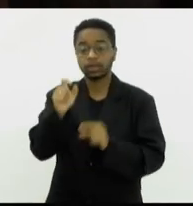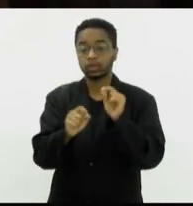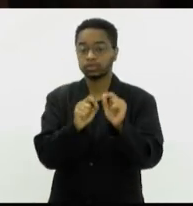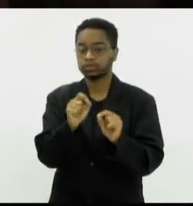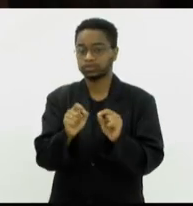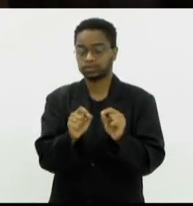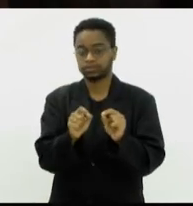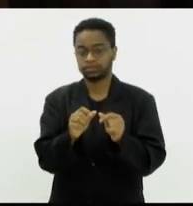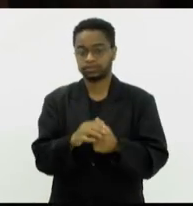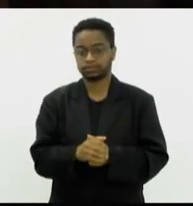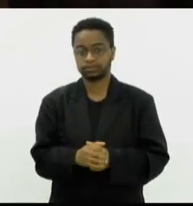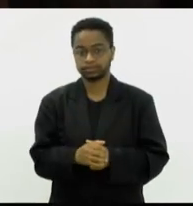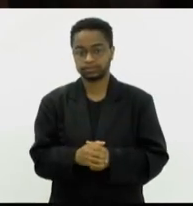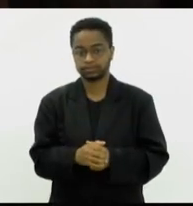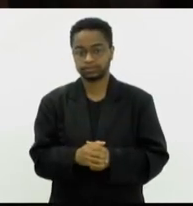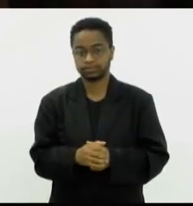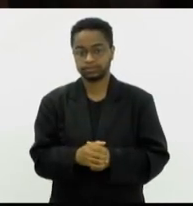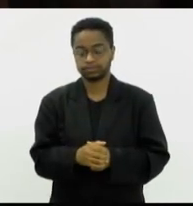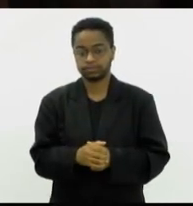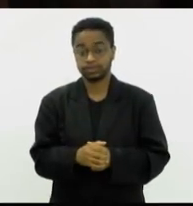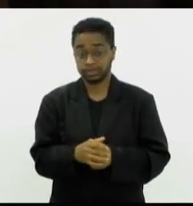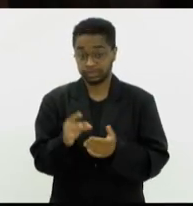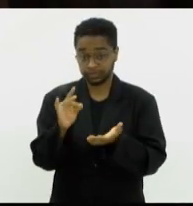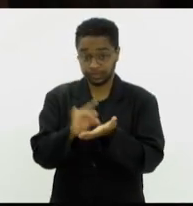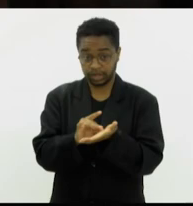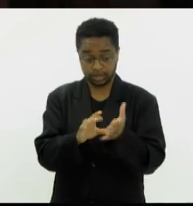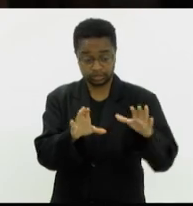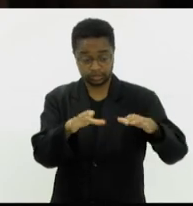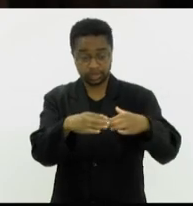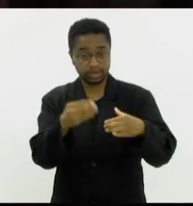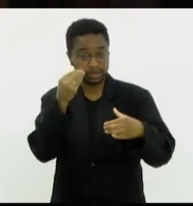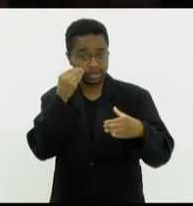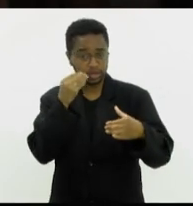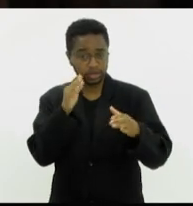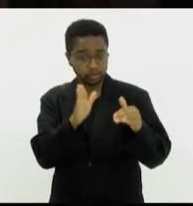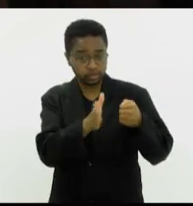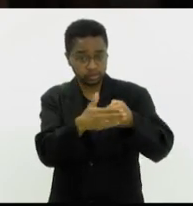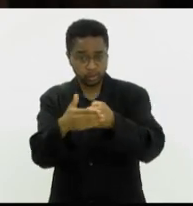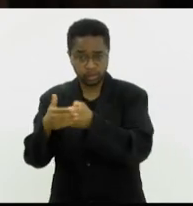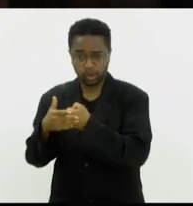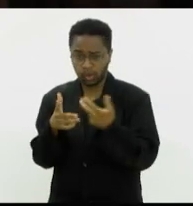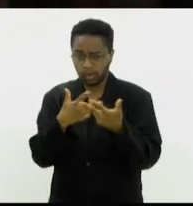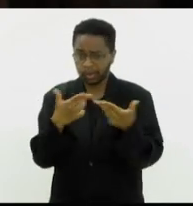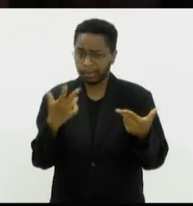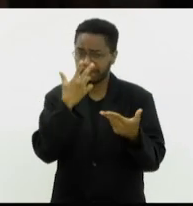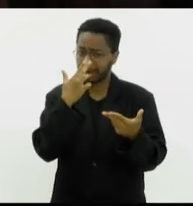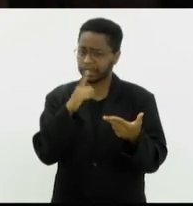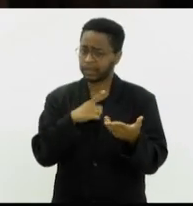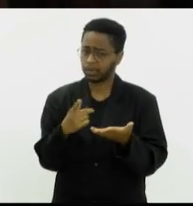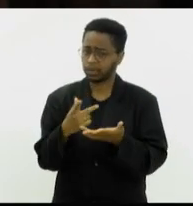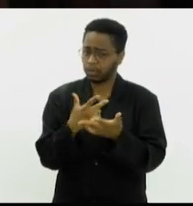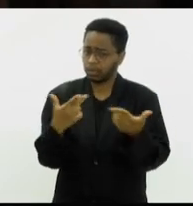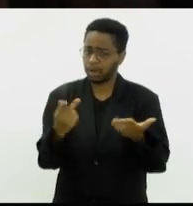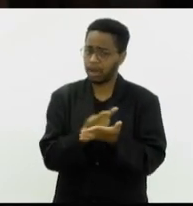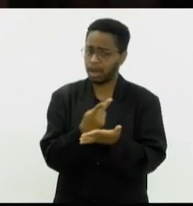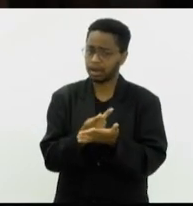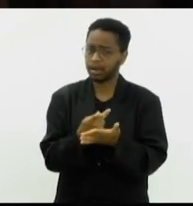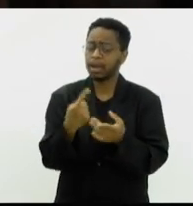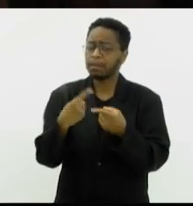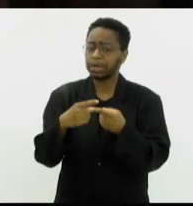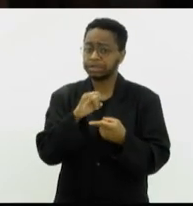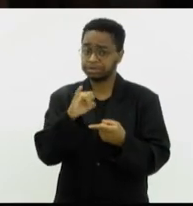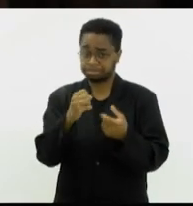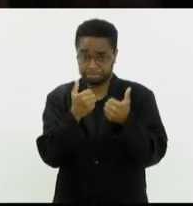seguinte a realidade é que eles querem esconder algo tão desesperadamente Val que parece que tem alguma coisa errada por se tá